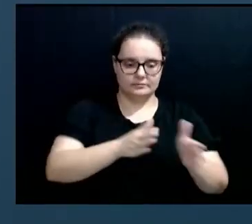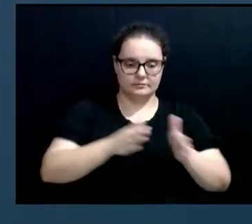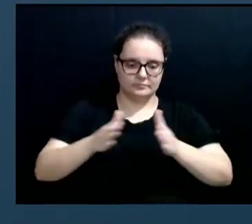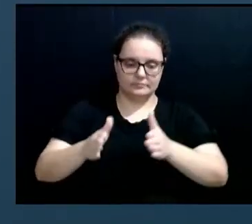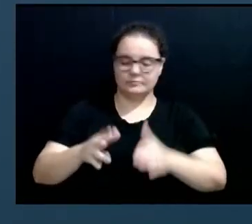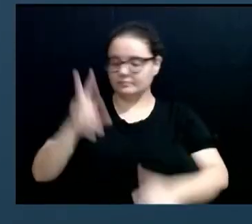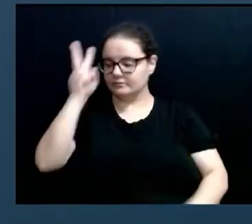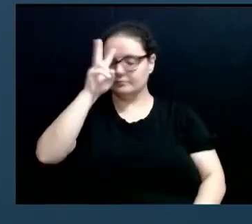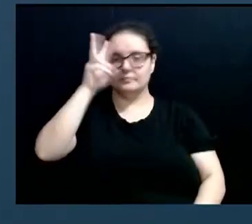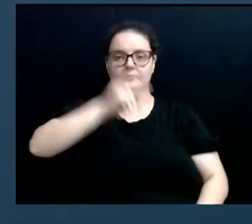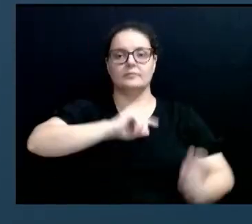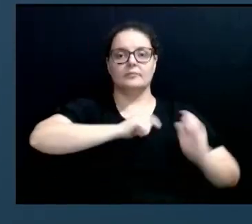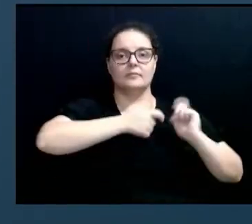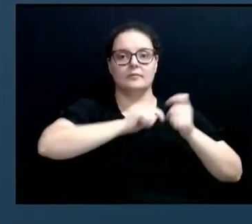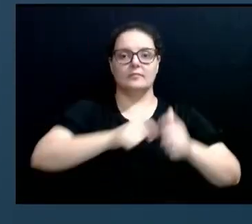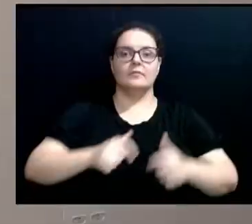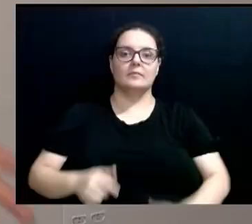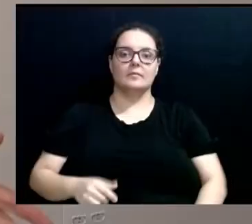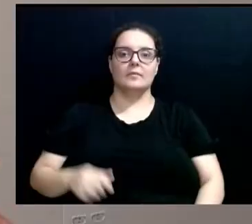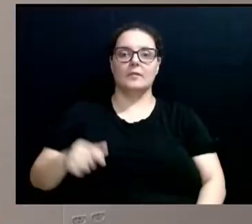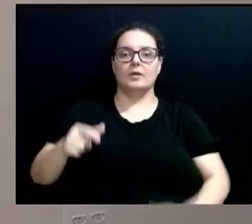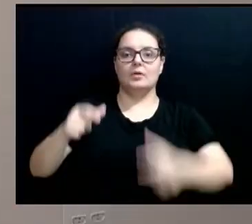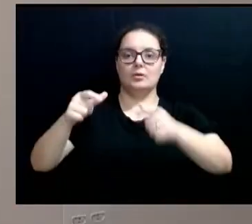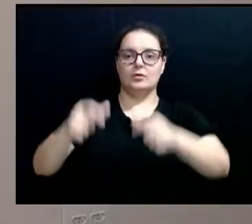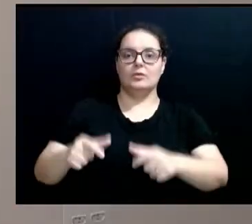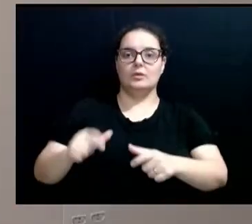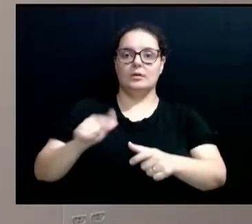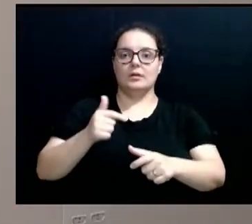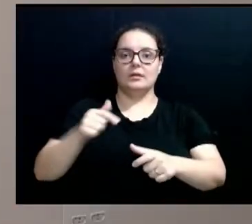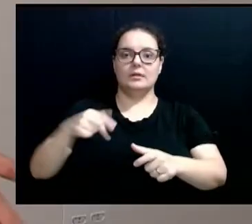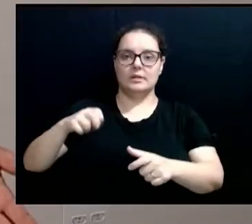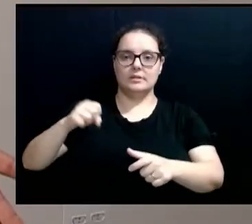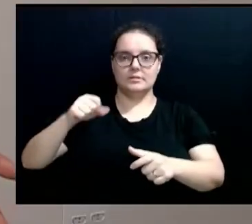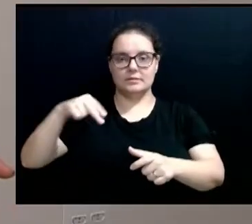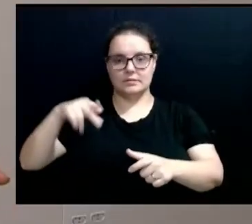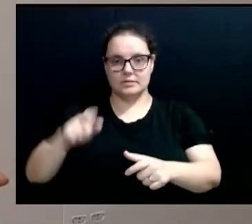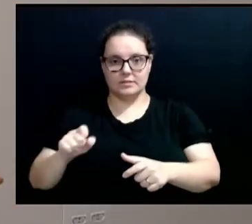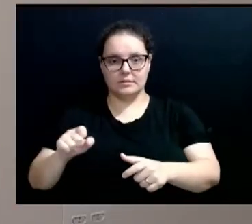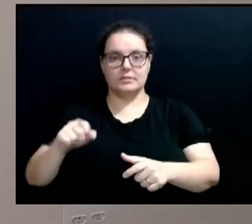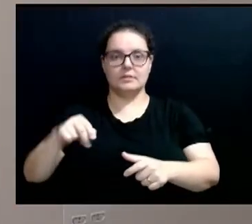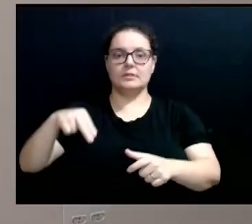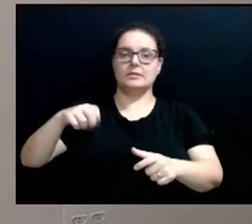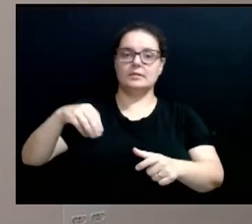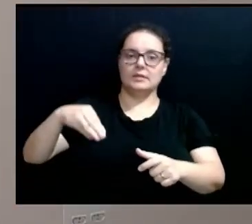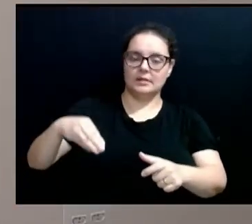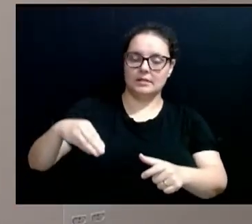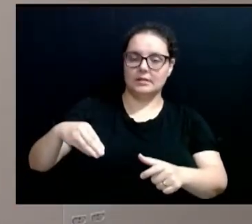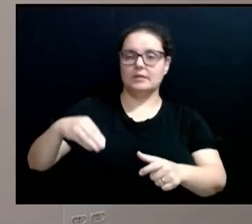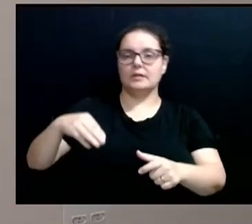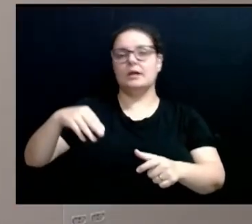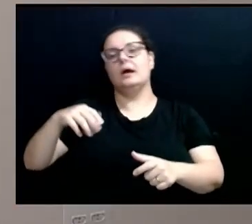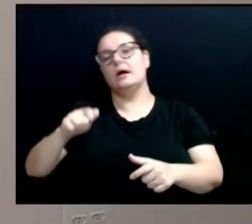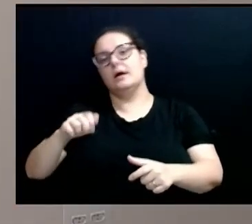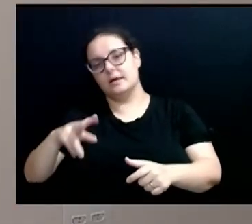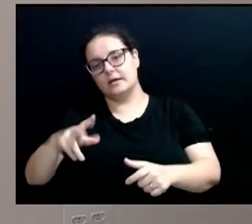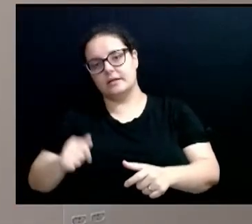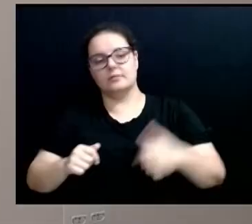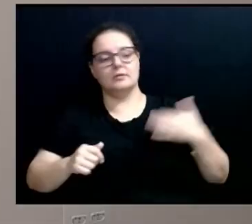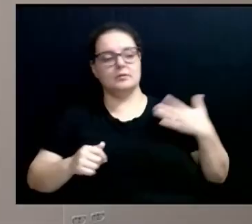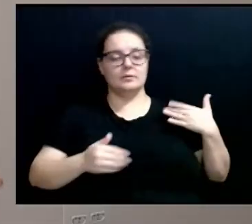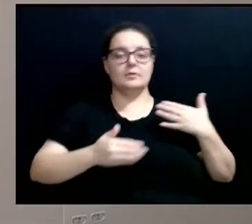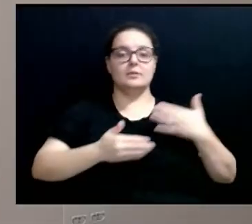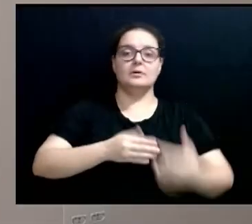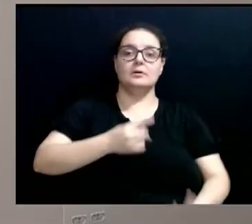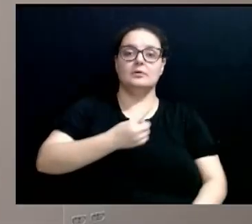trajetória do bloco Nem Sangue Nem Areia. O Nem Sangue Nem Areia manteve suas atividades até